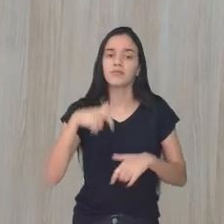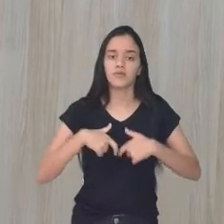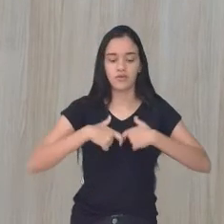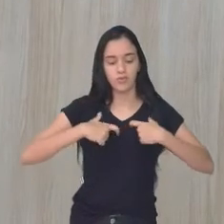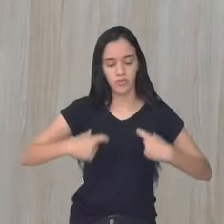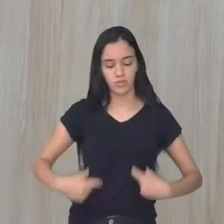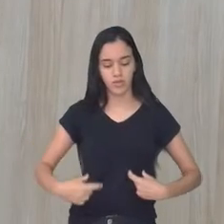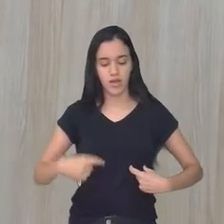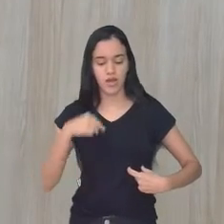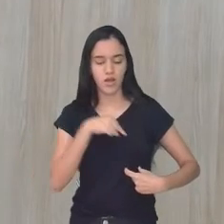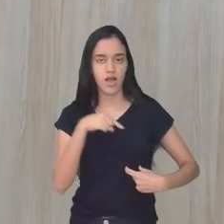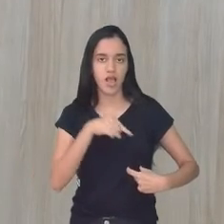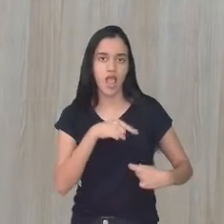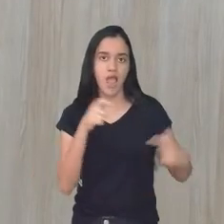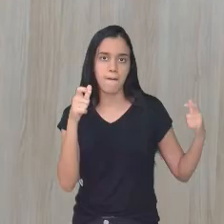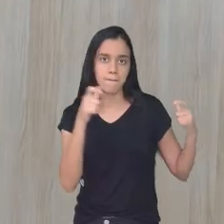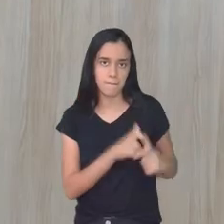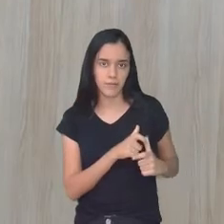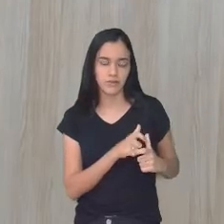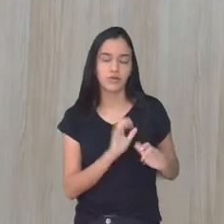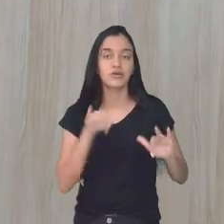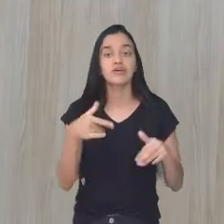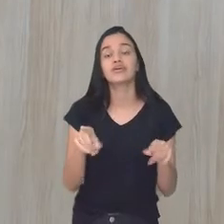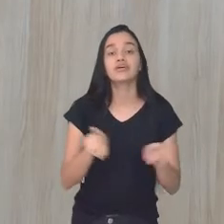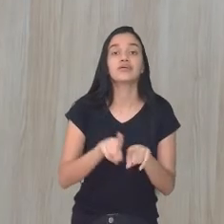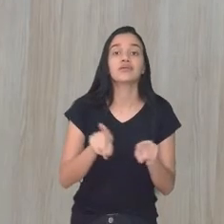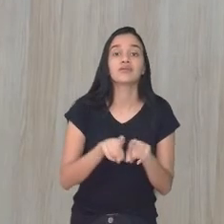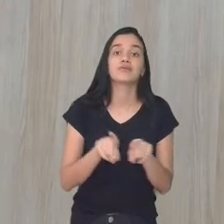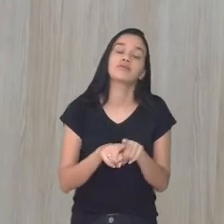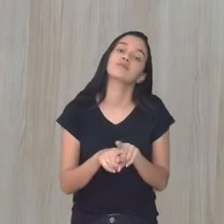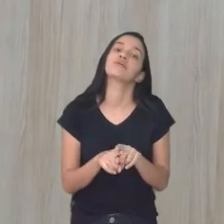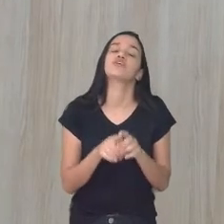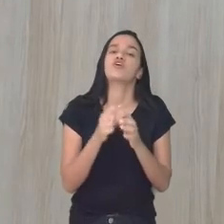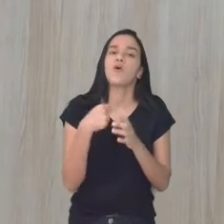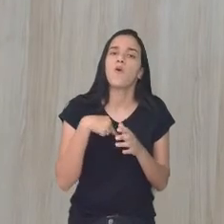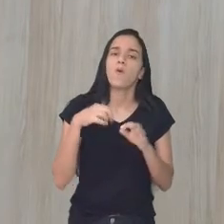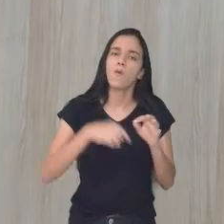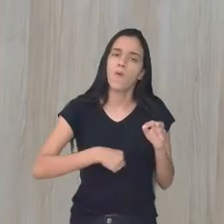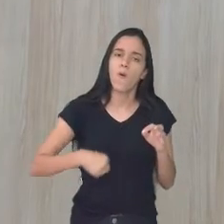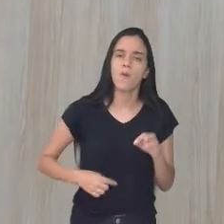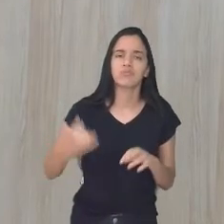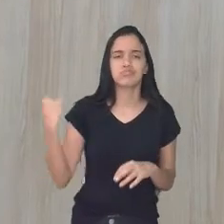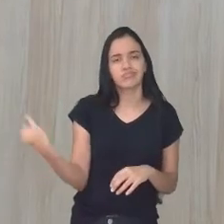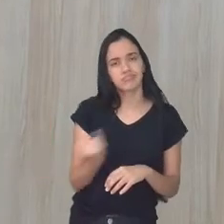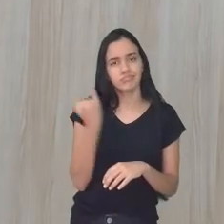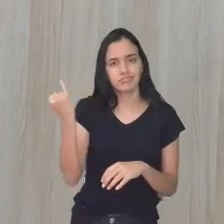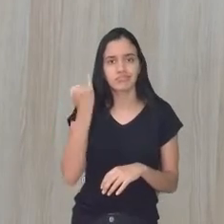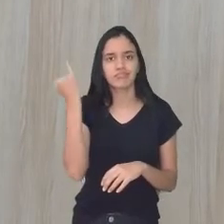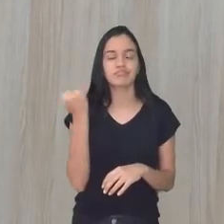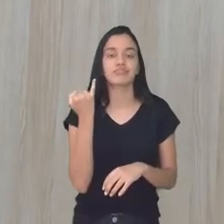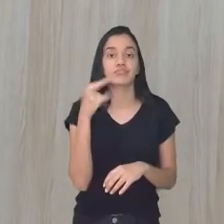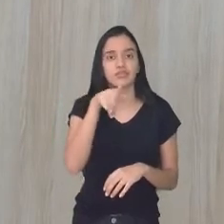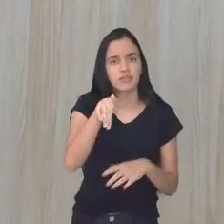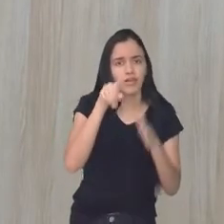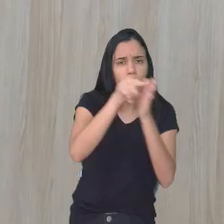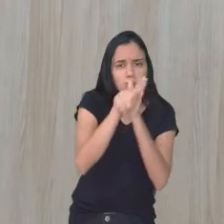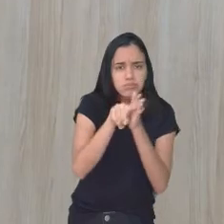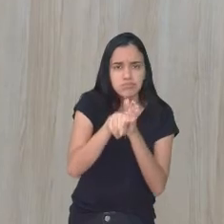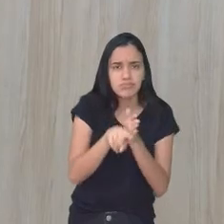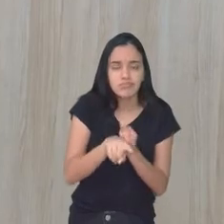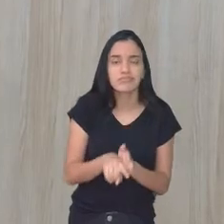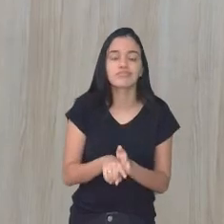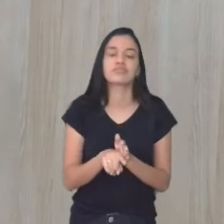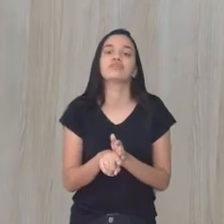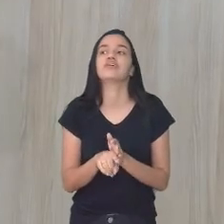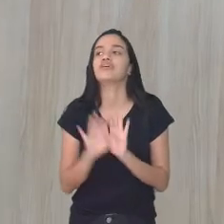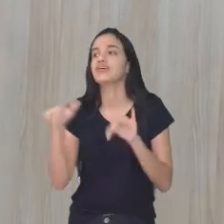o pulmão esquerdo, e aqui o órgão, mas faço questão que vocês colham muita informação em volta